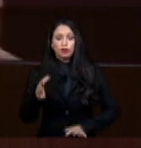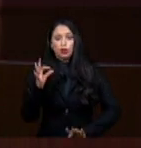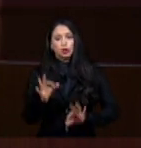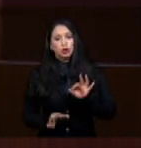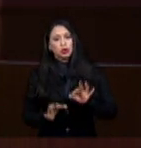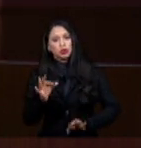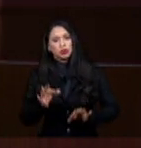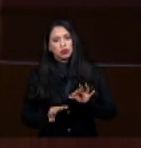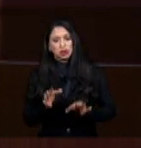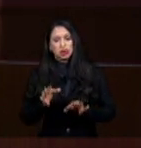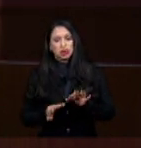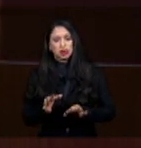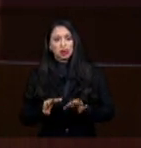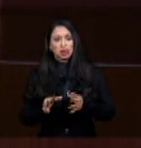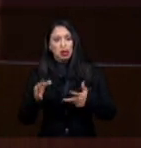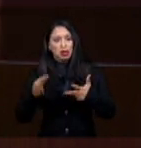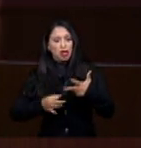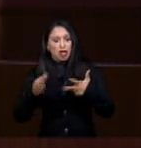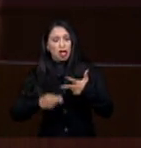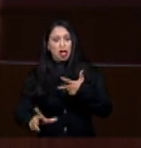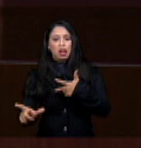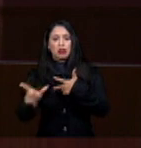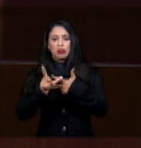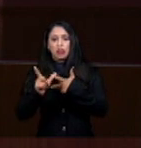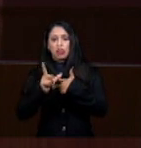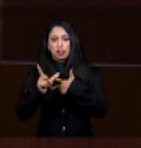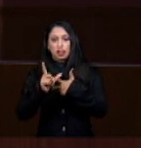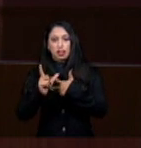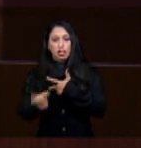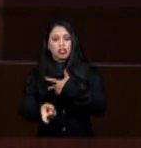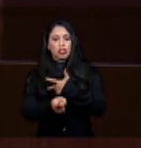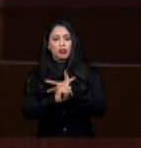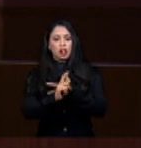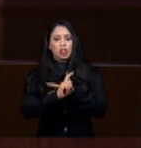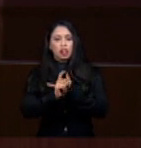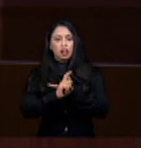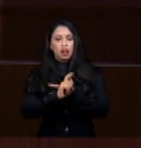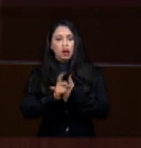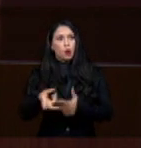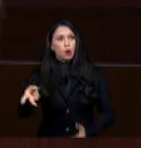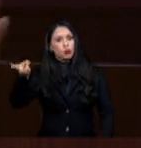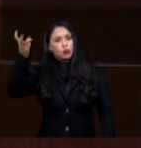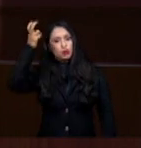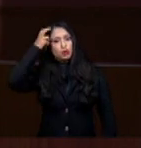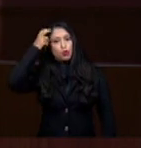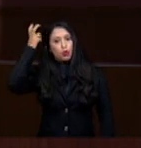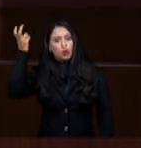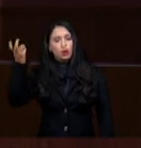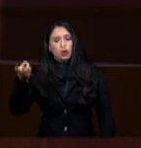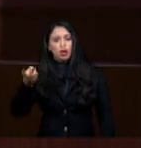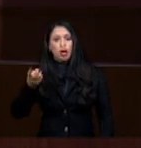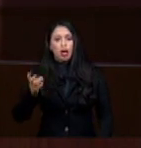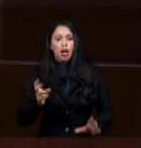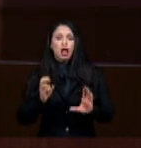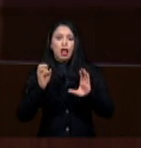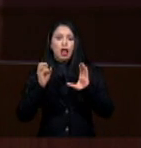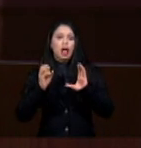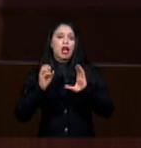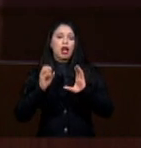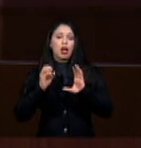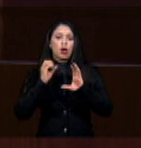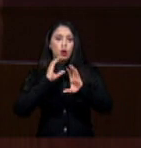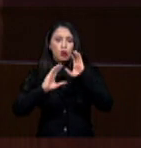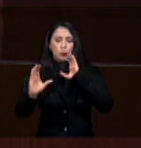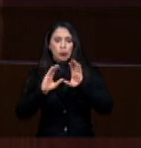Judiciário a ao legislativo o Executivo a cultura da mídia a